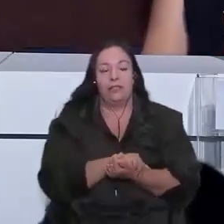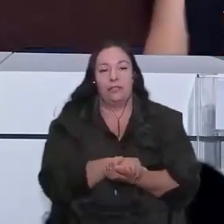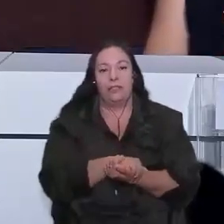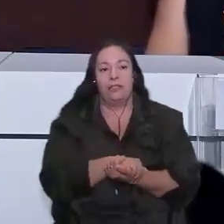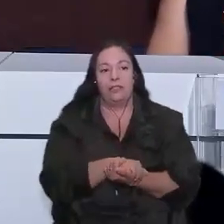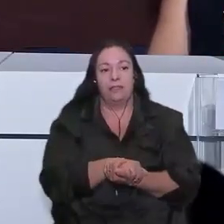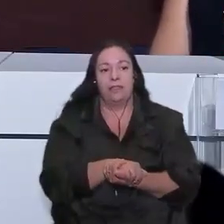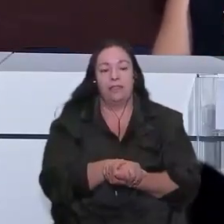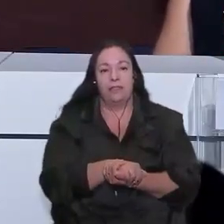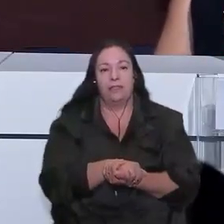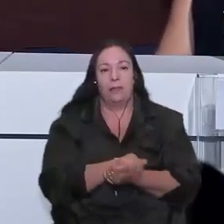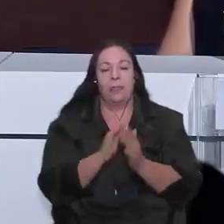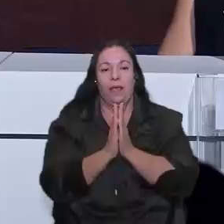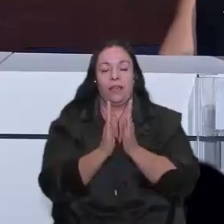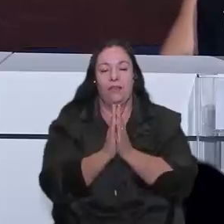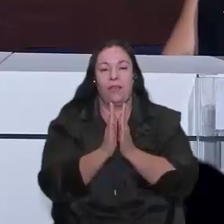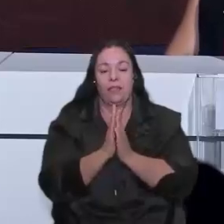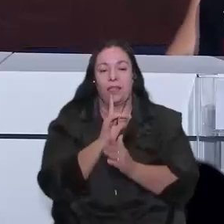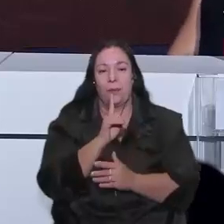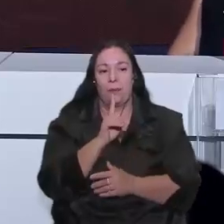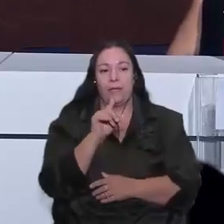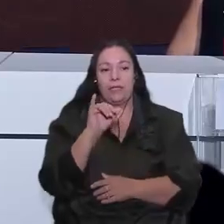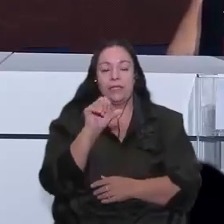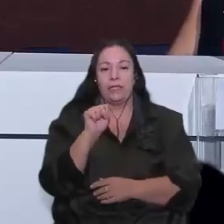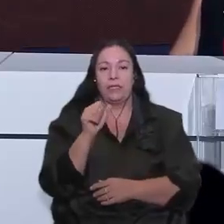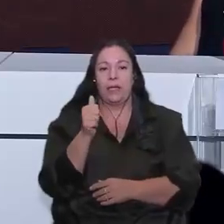de aniversário da Isabel.